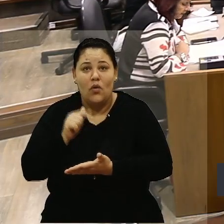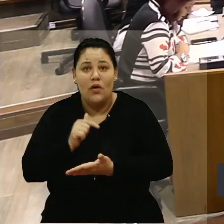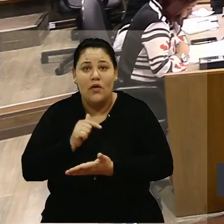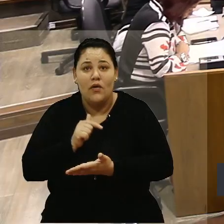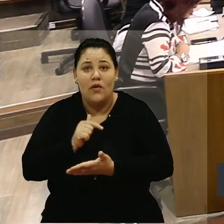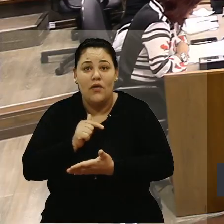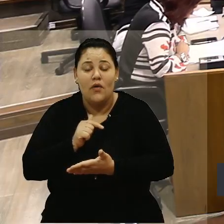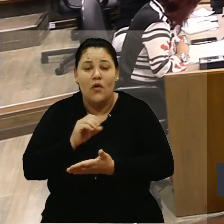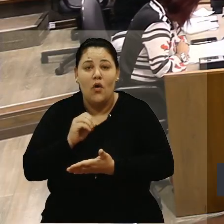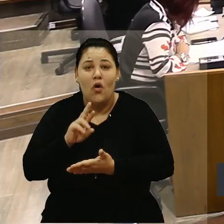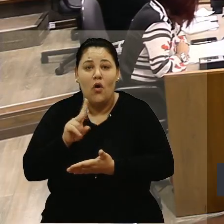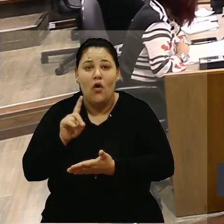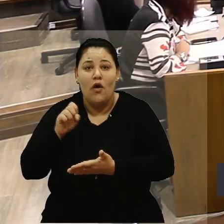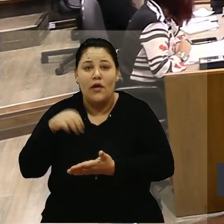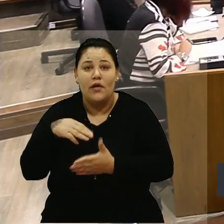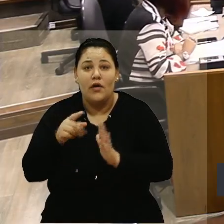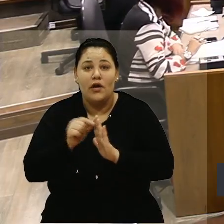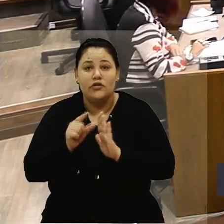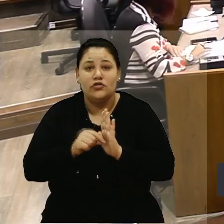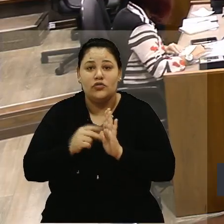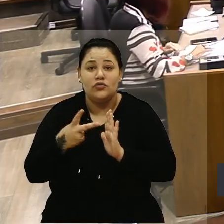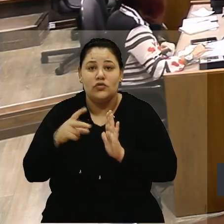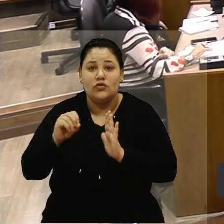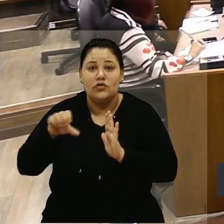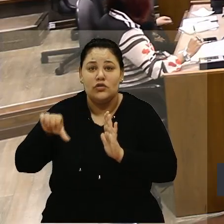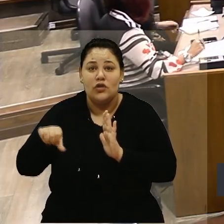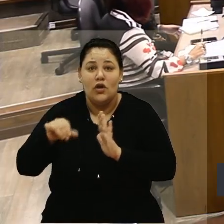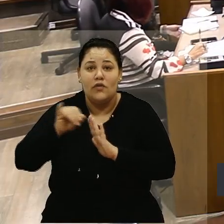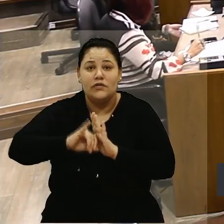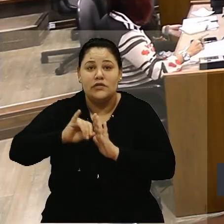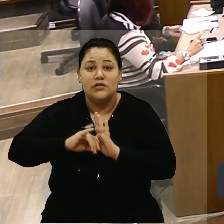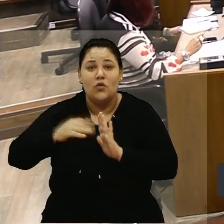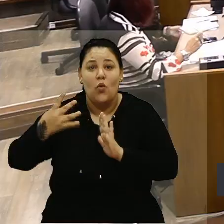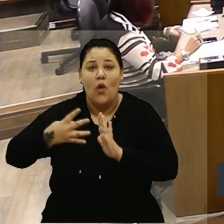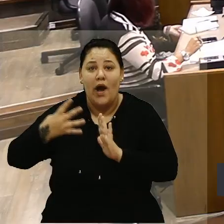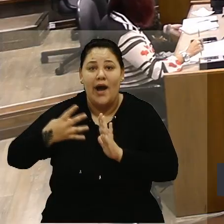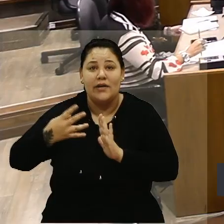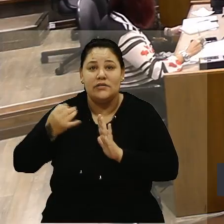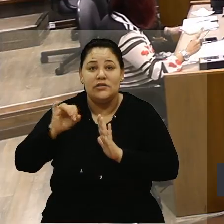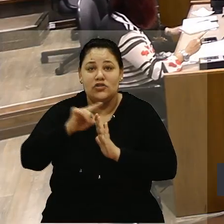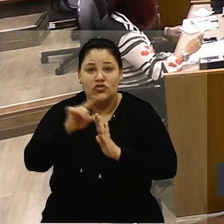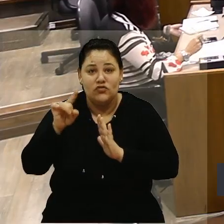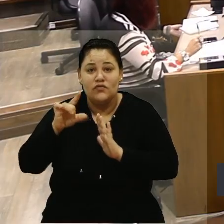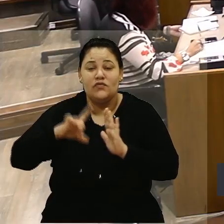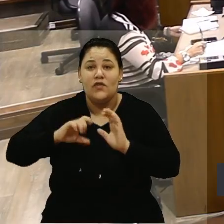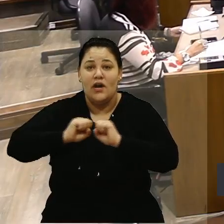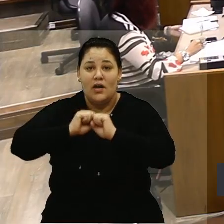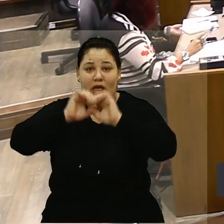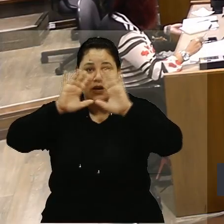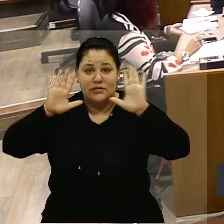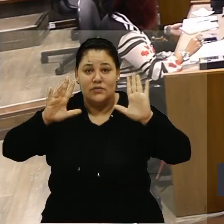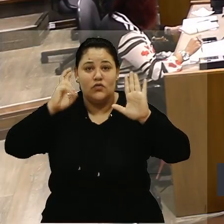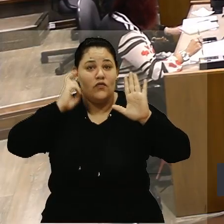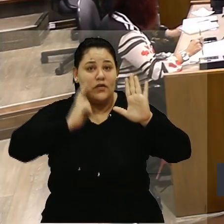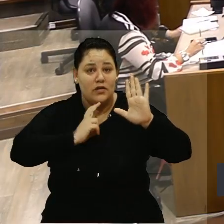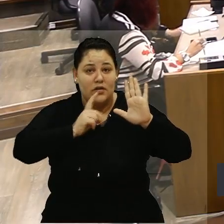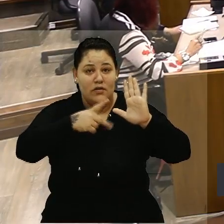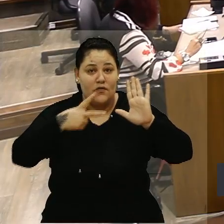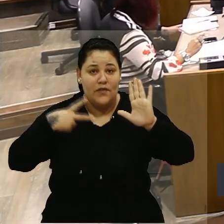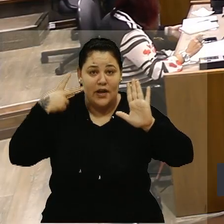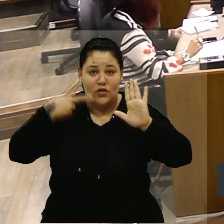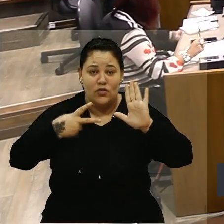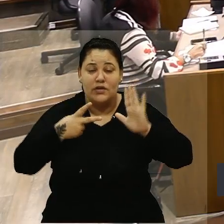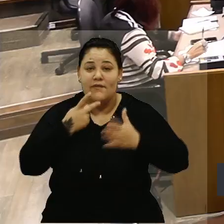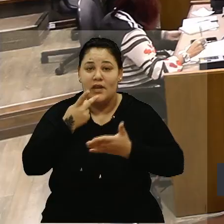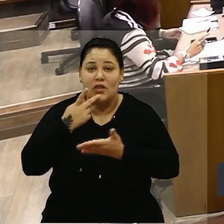de ordem Cláudio? que eu gostaria, no artigo 209, inciso 4º, que houvesse esclarecimento pelo vereador Daniel Santos, orador nesse